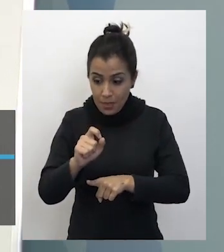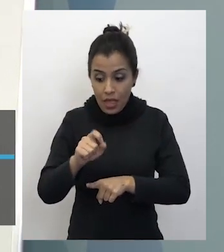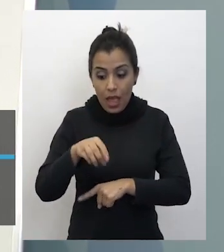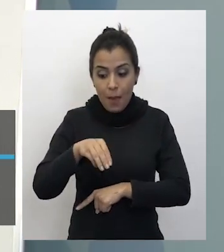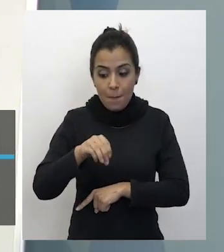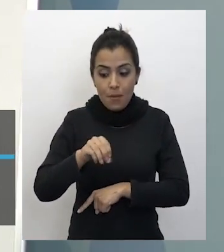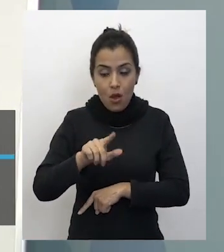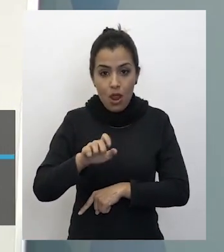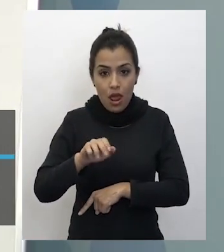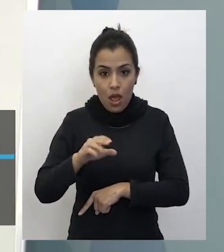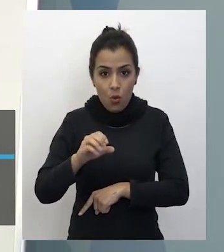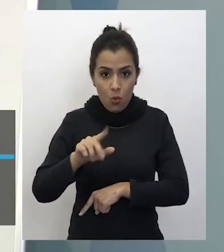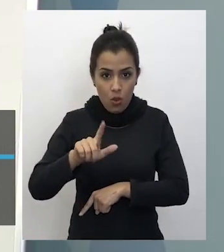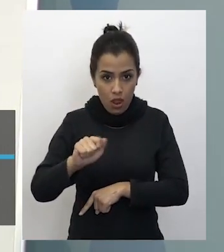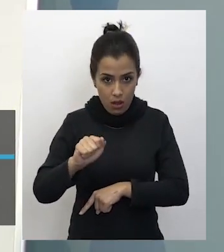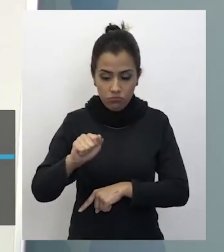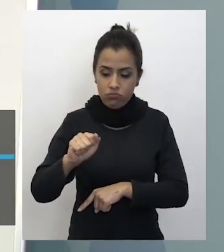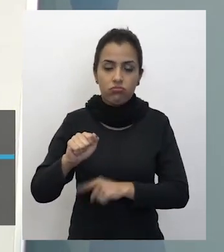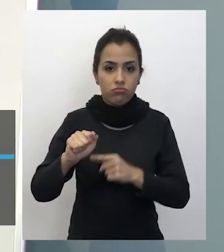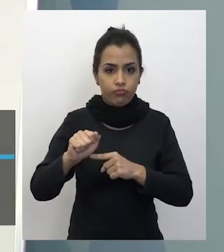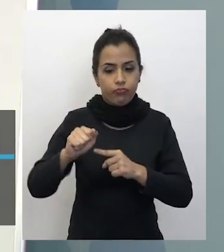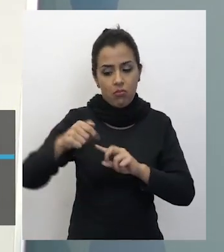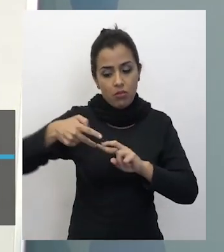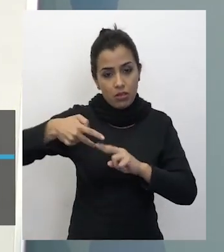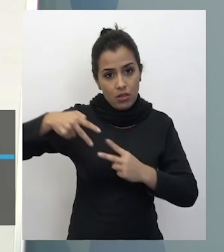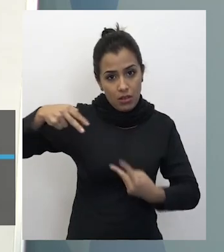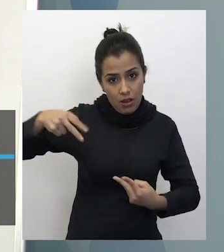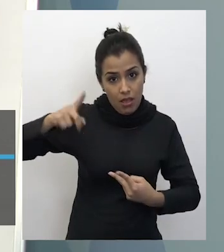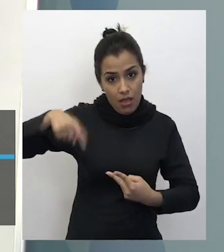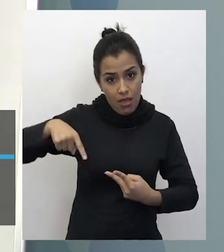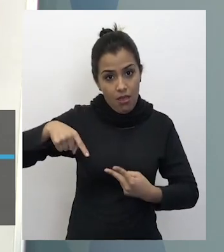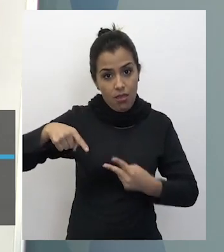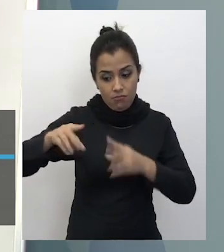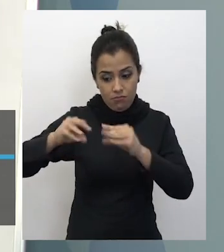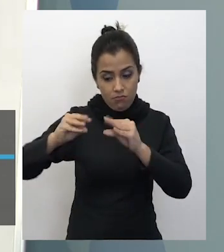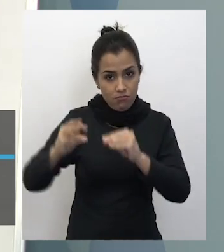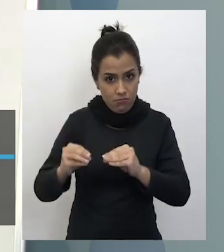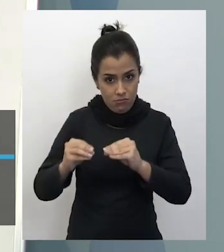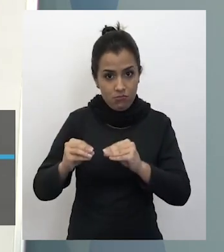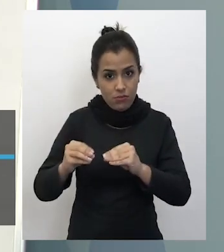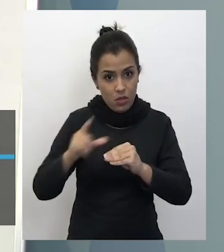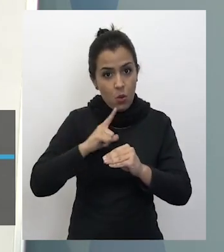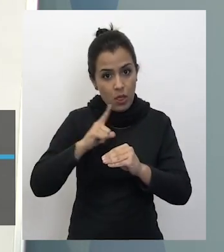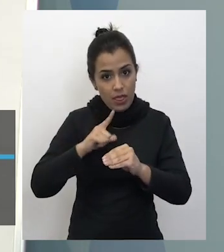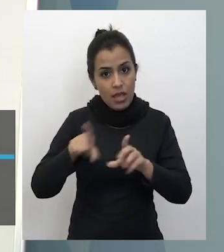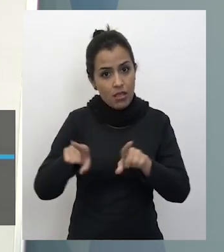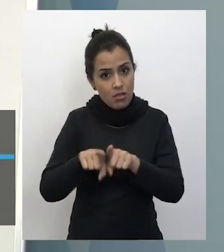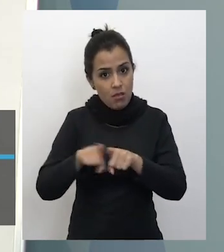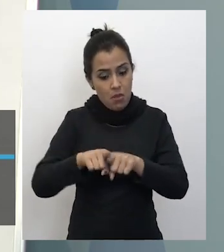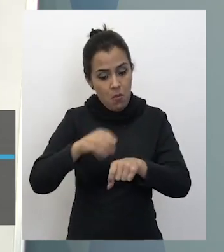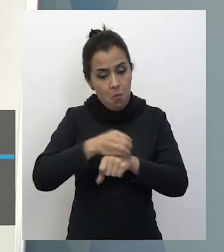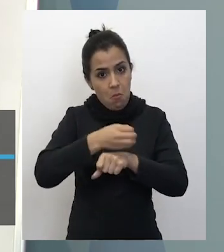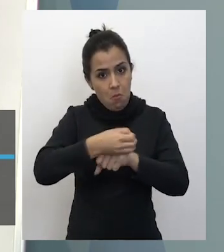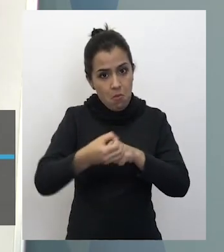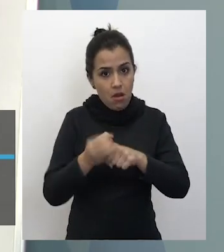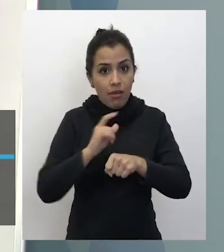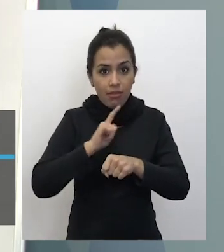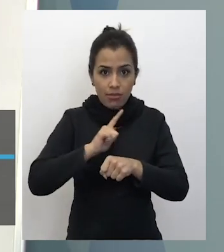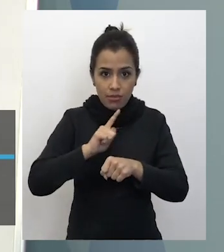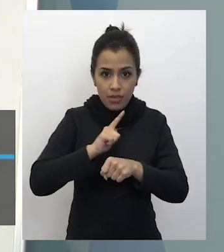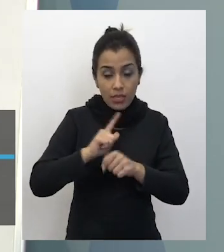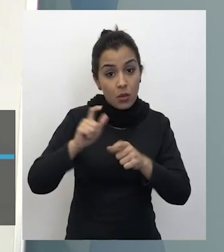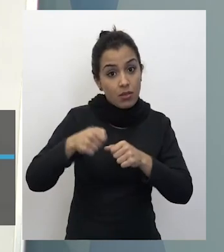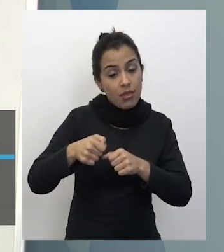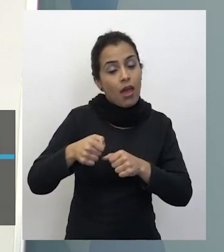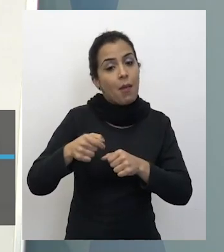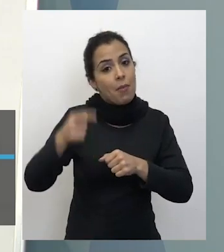DNA, ela é física. Então, ela também vai ter, entre outras coisas, massa, né? Então, logo, a gente pode trabalhar com ela a